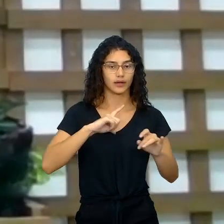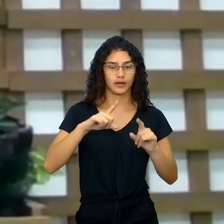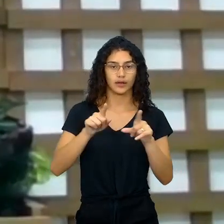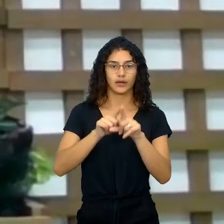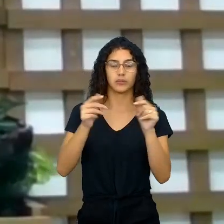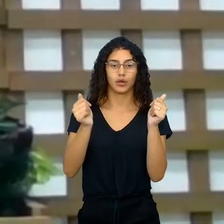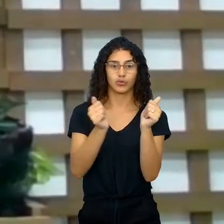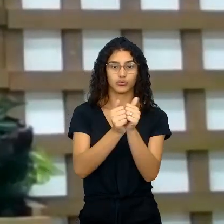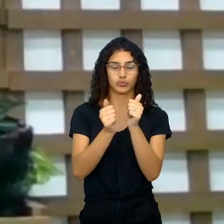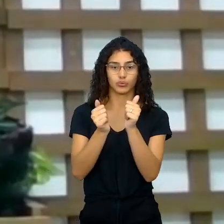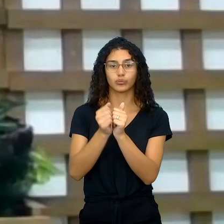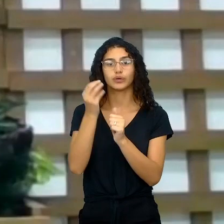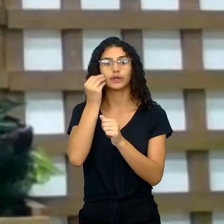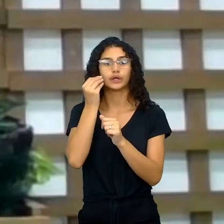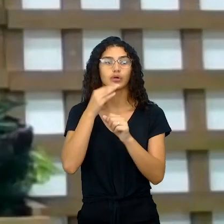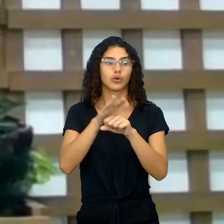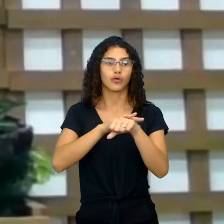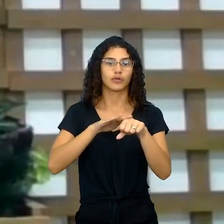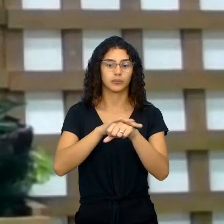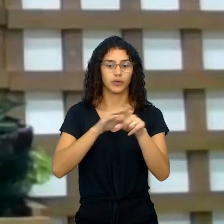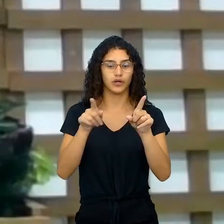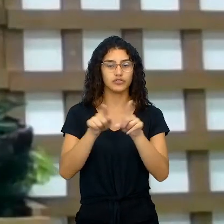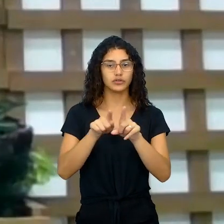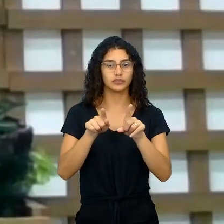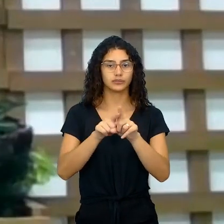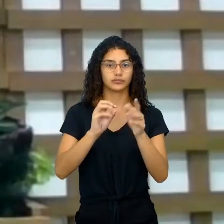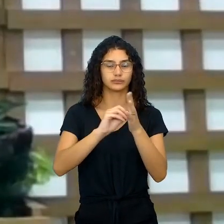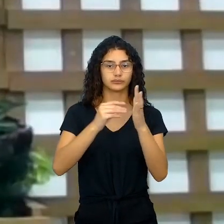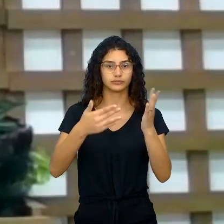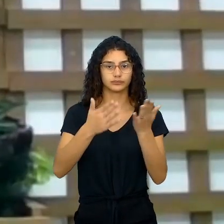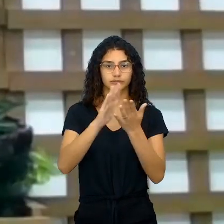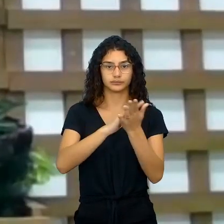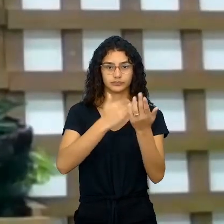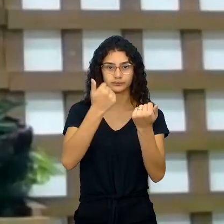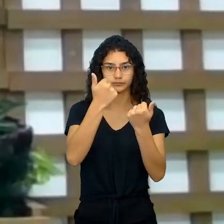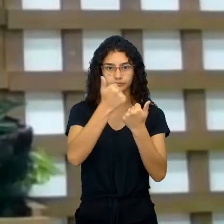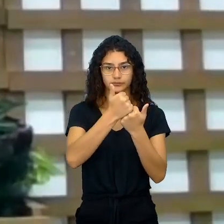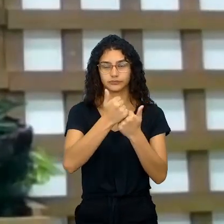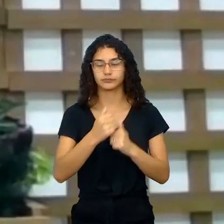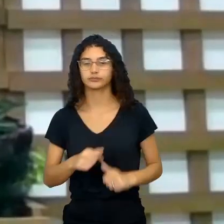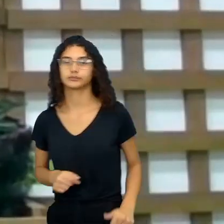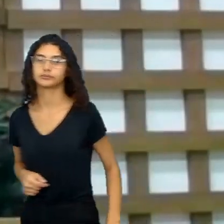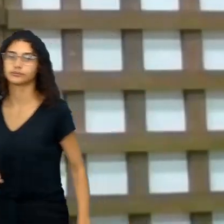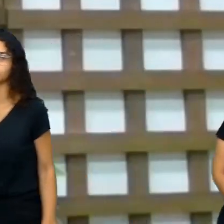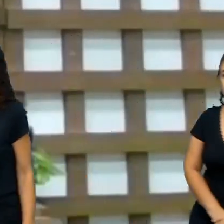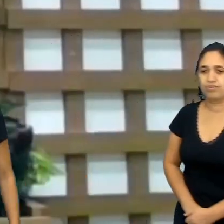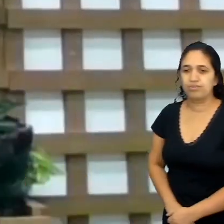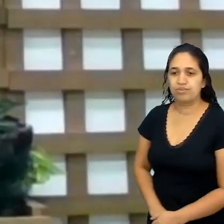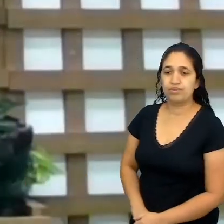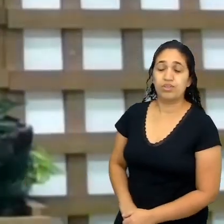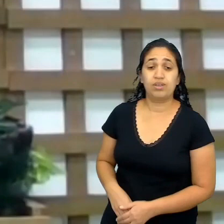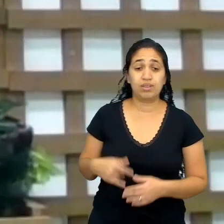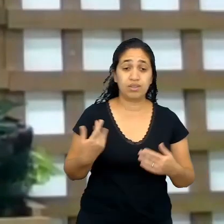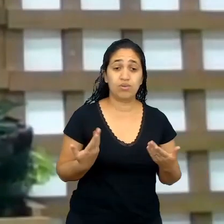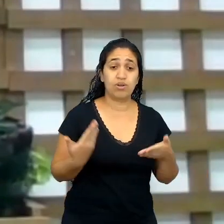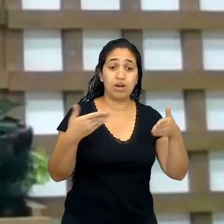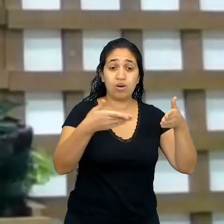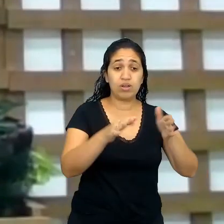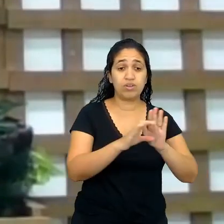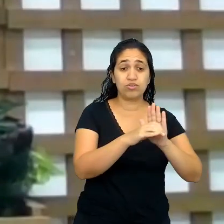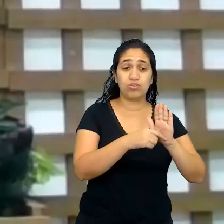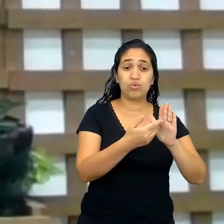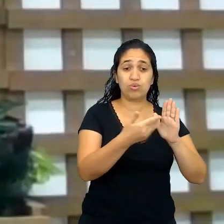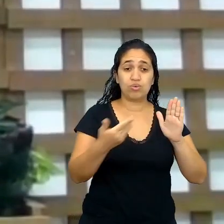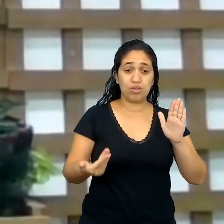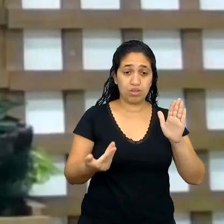em conjunto, aí tentando conversar também com o currículo, mas essa parte especial de conversar diretamente com o currículo,